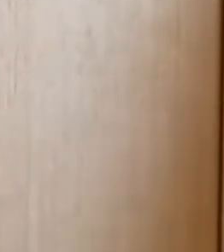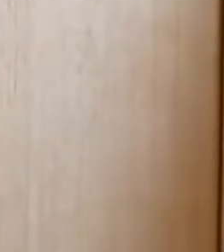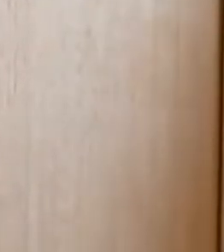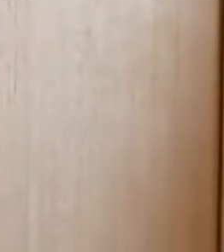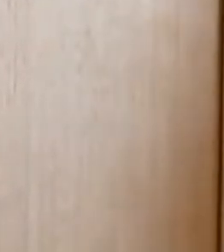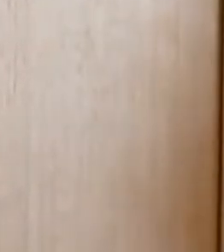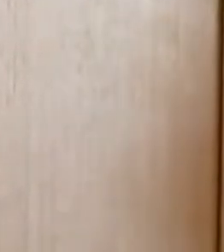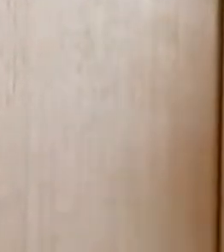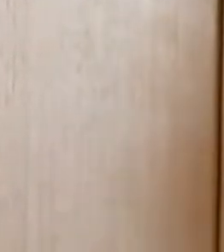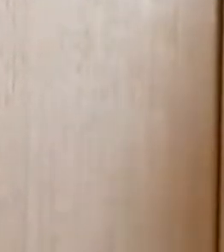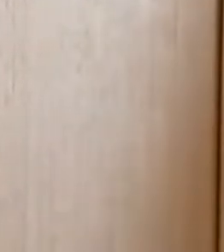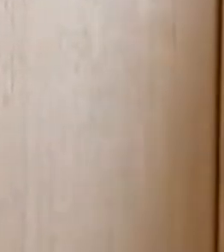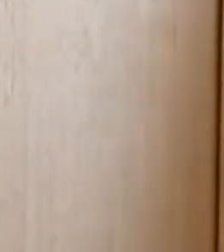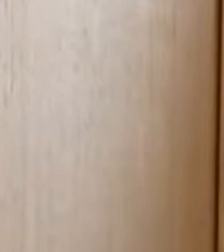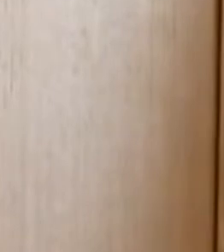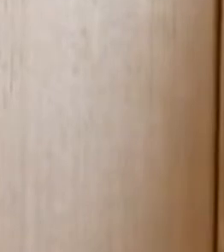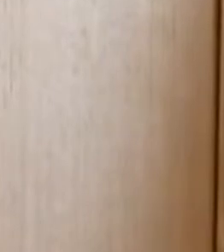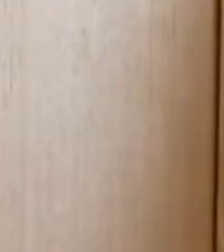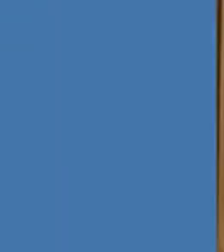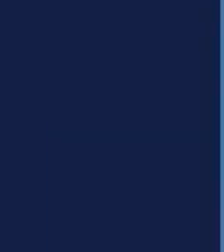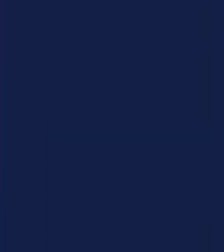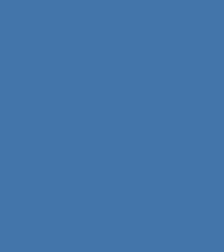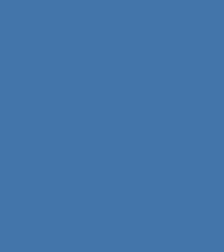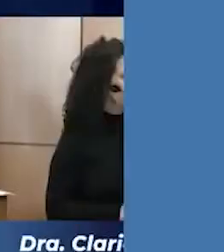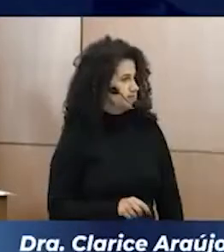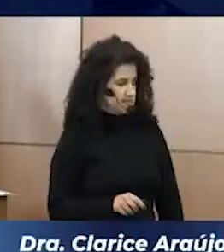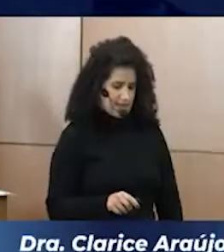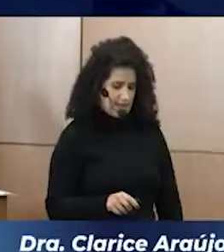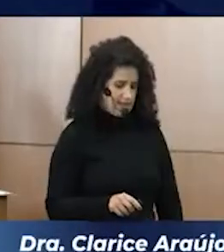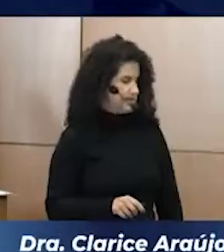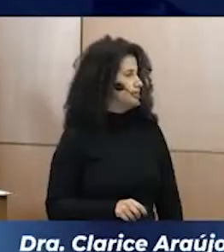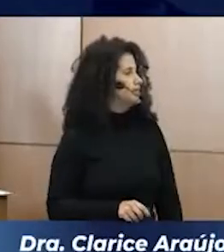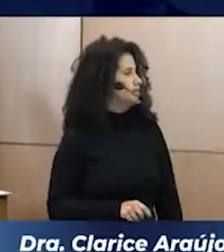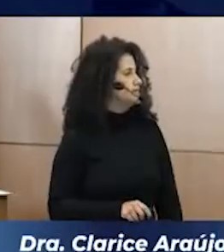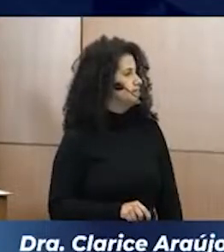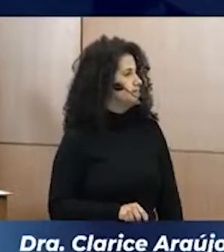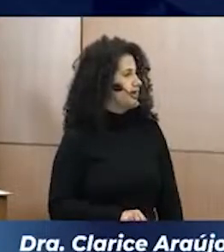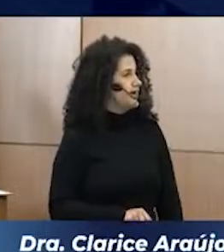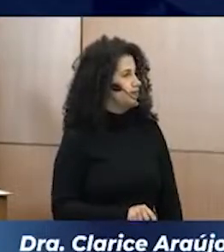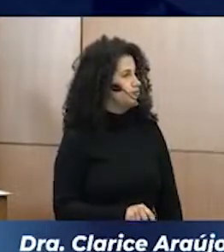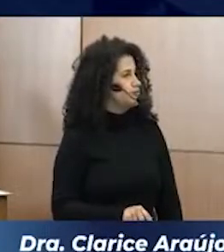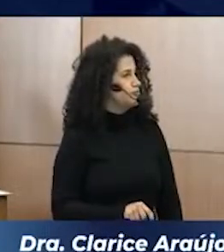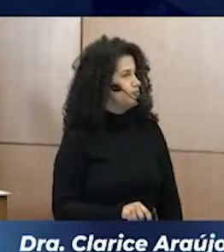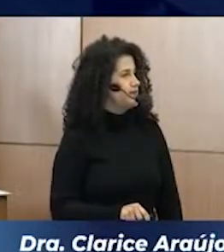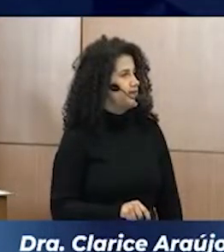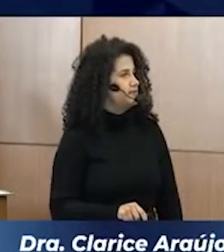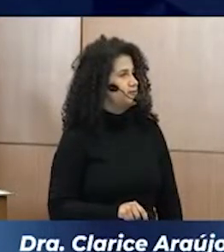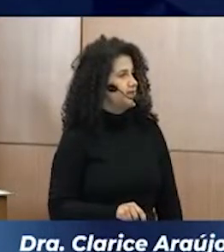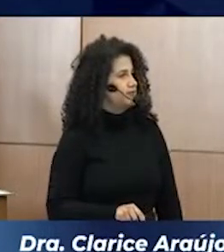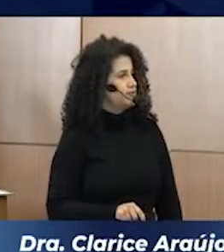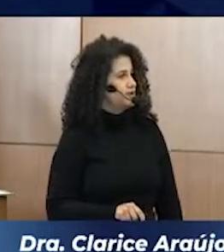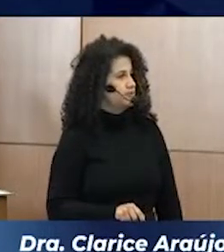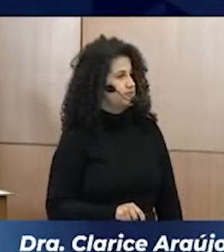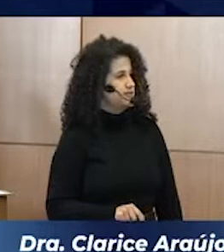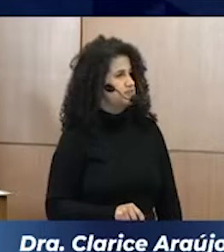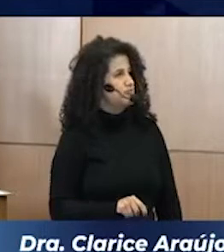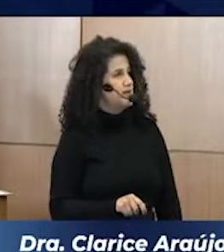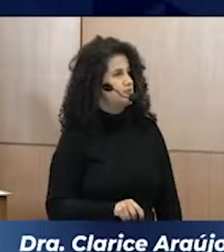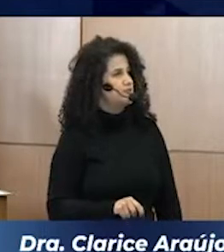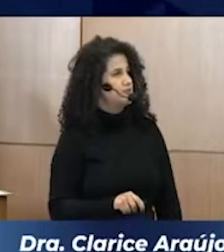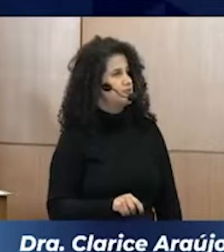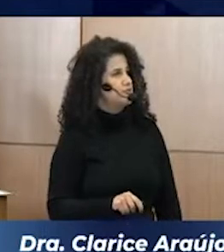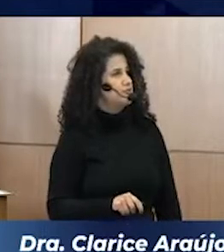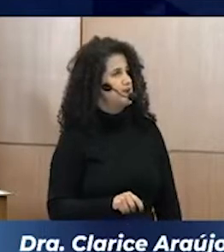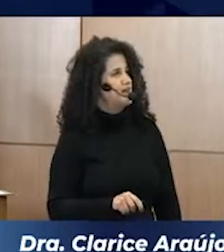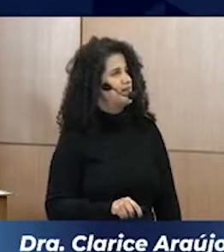na Universidade Federal da Paraíba. Né? Então, saí daqui dessa cidade de Ouro Preto, né, trocando 6 por